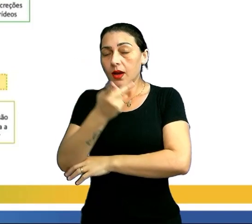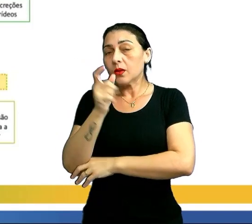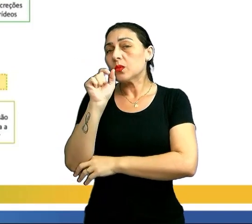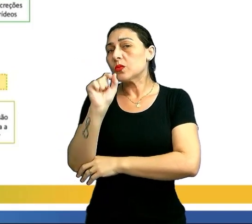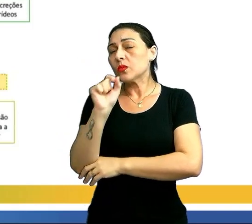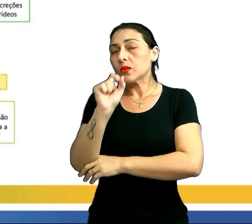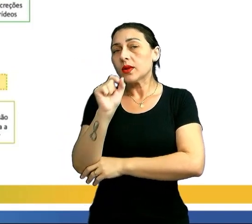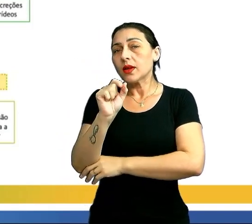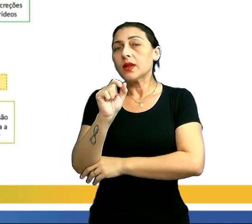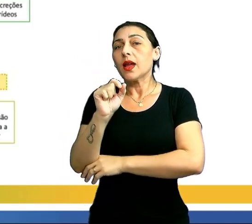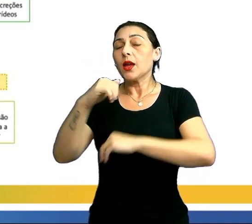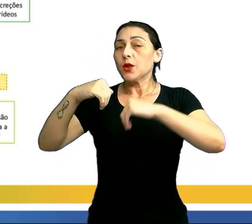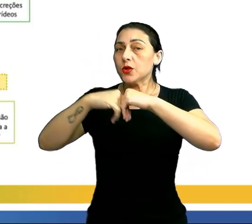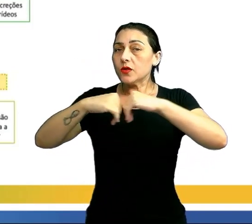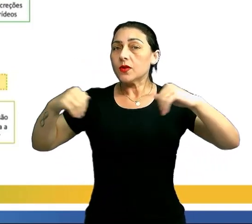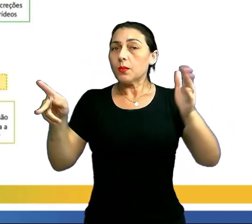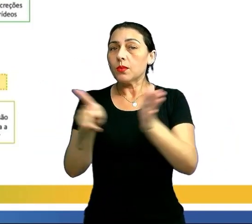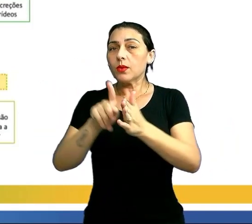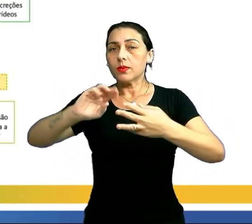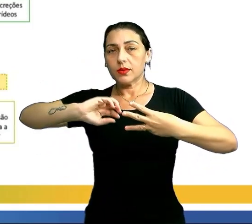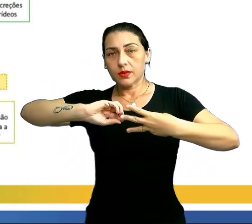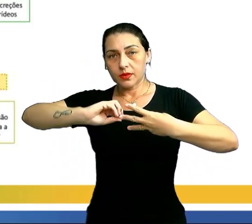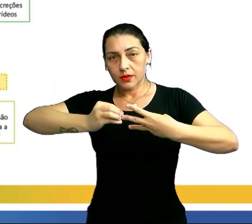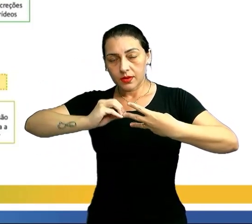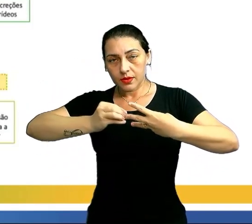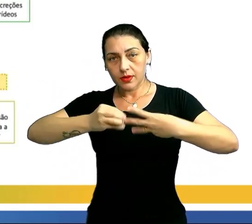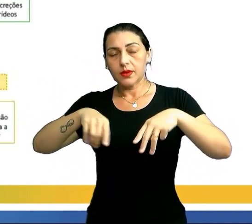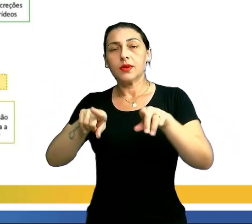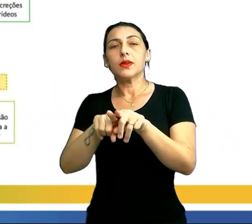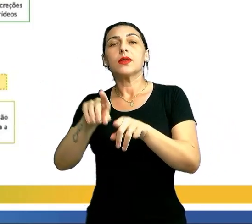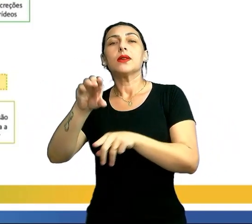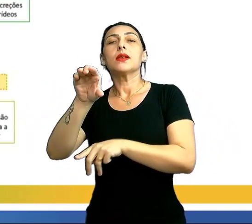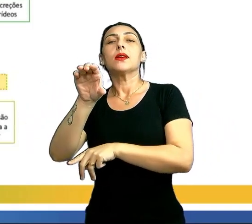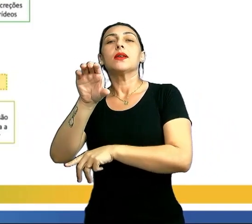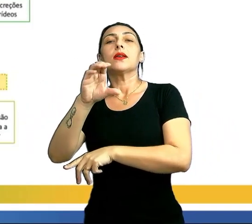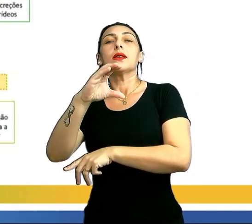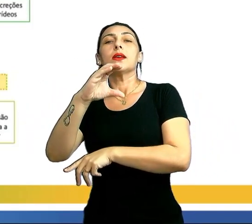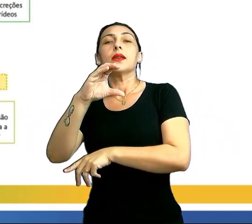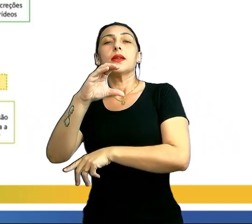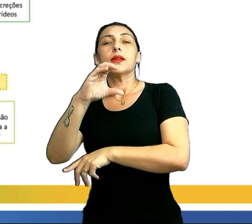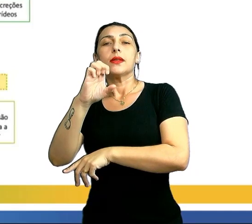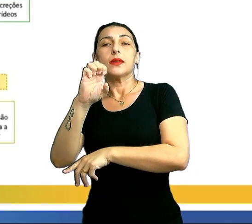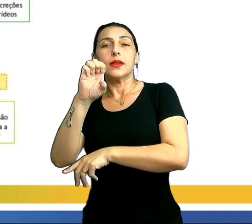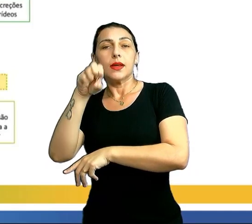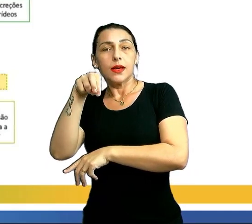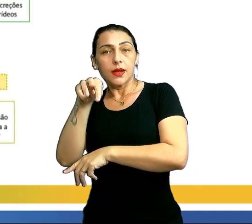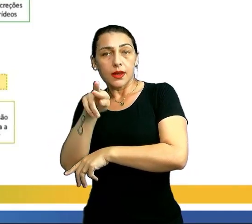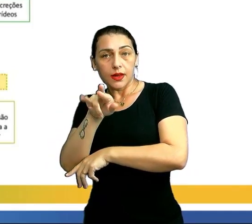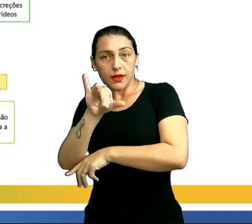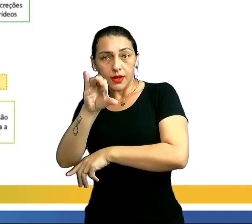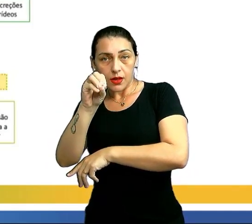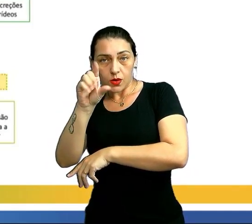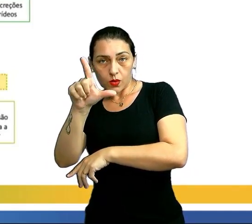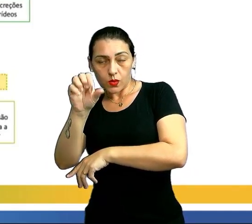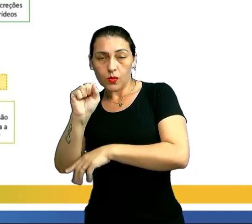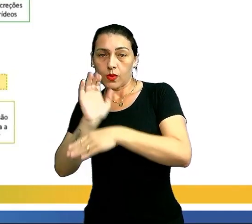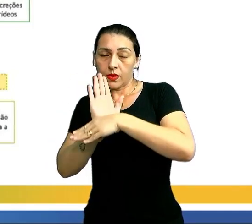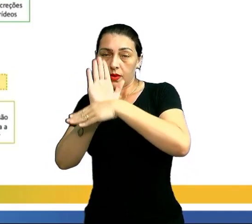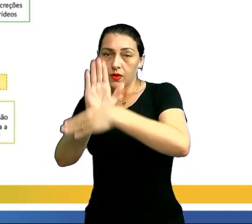se fala em divisão celular. Os centríolos, eles auxiliam na divisão celular,